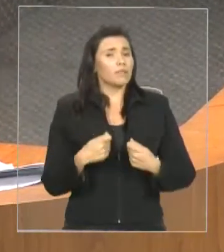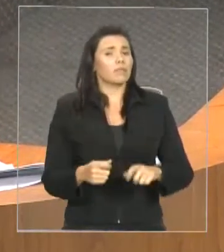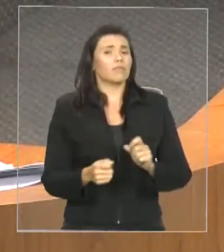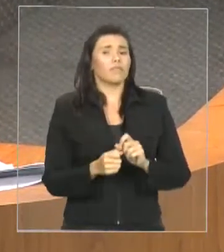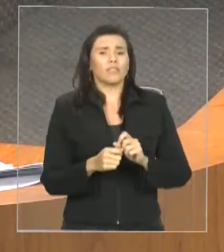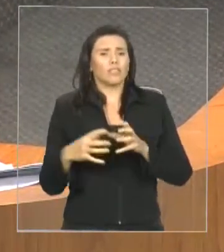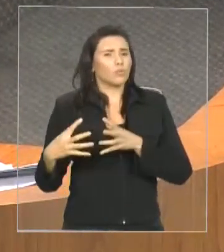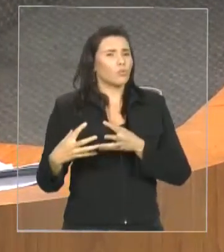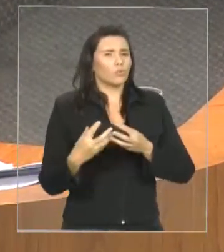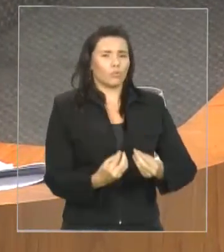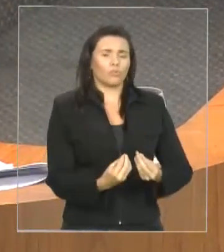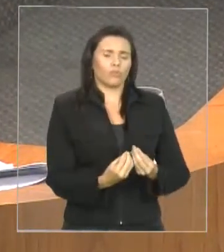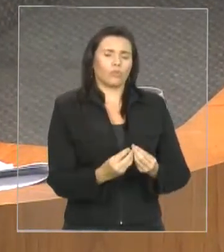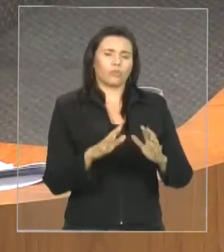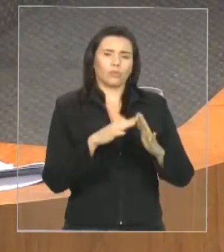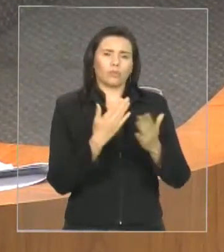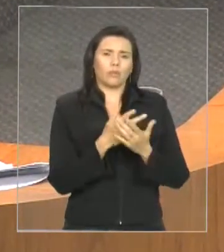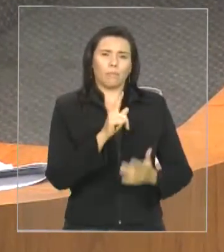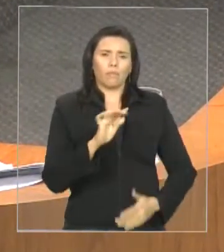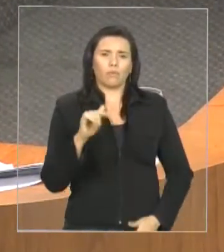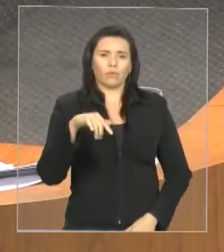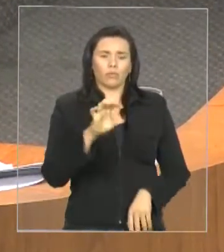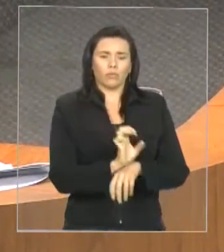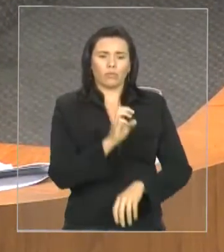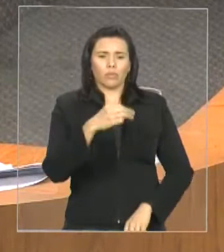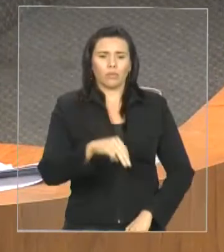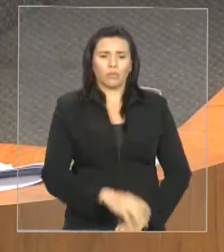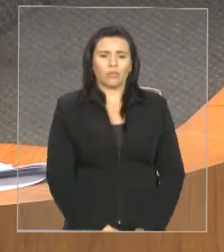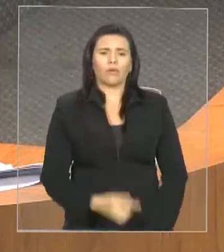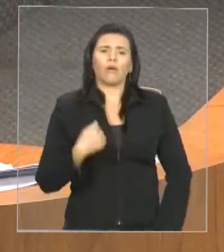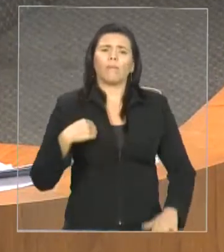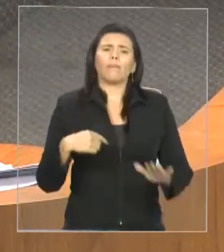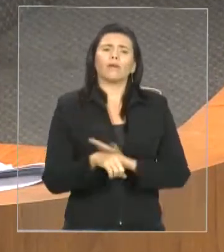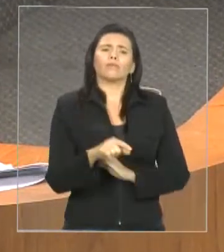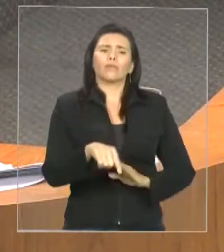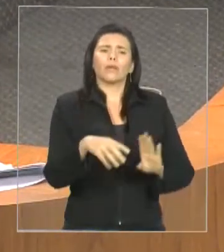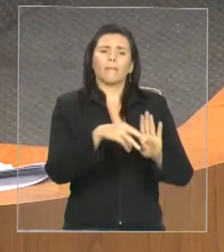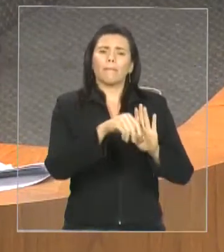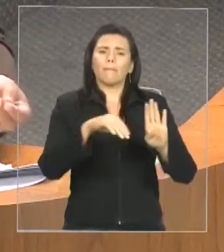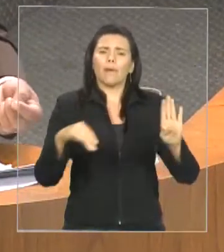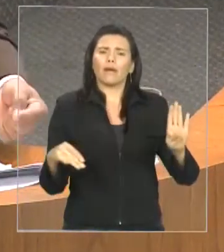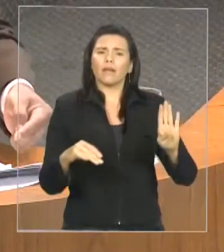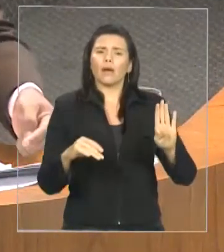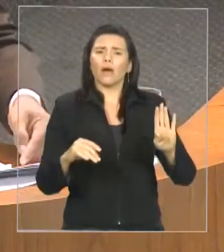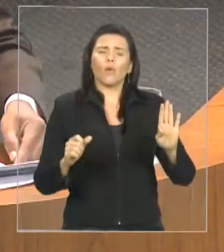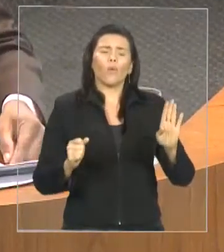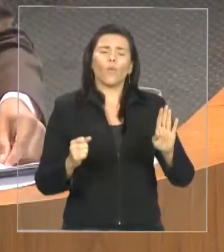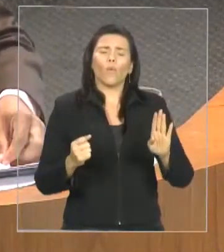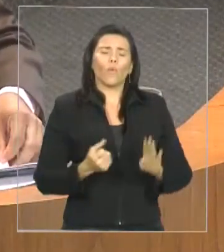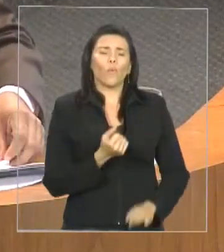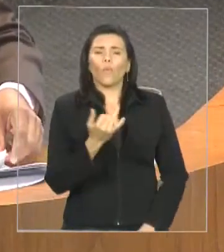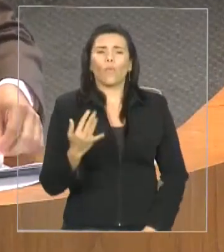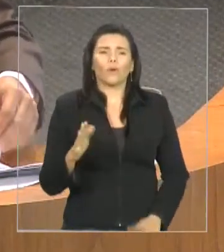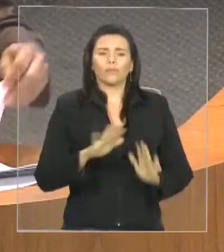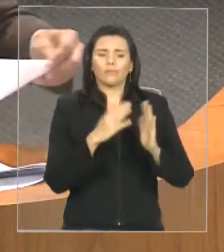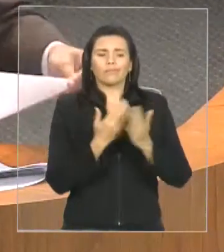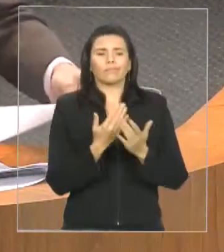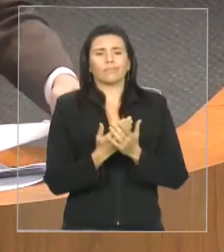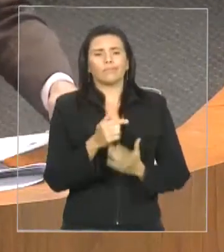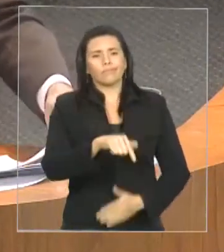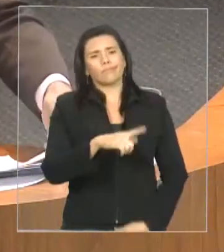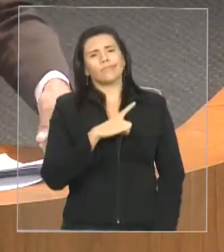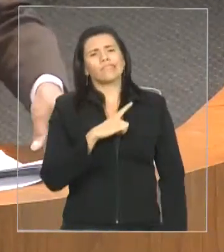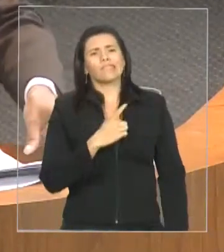exemplo? Quantas escolas funcionam em casas de taipo? Então, não é construir uma escola e